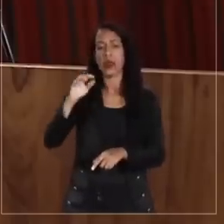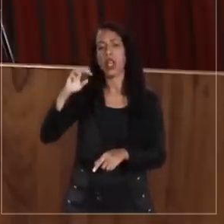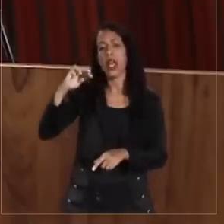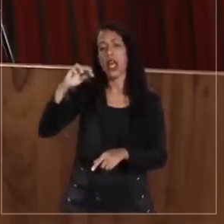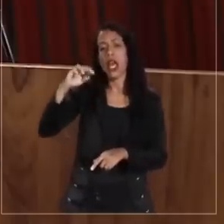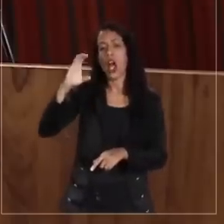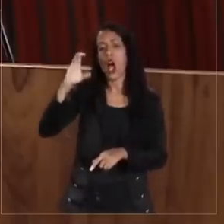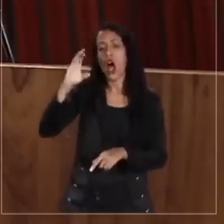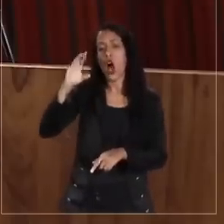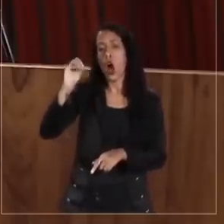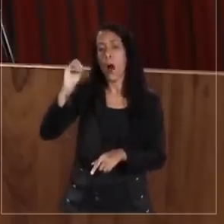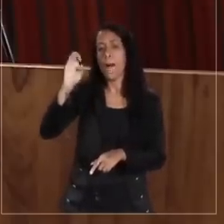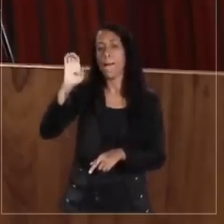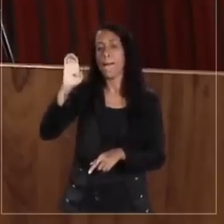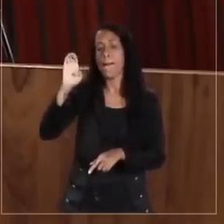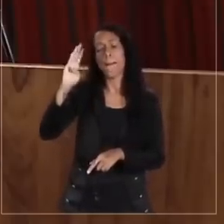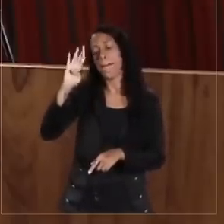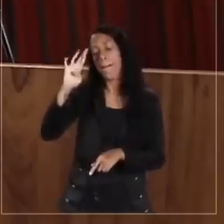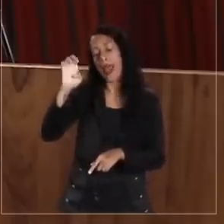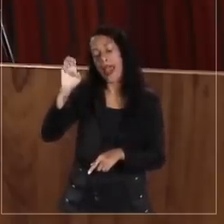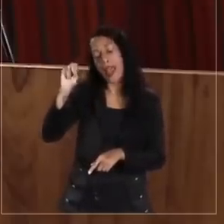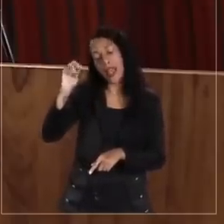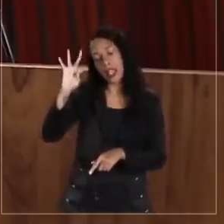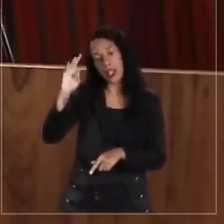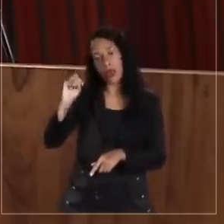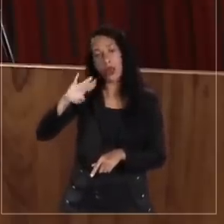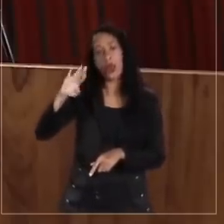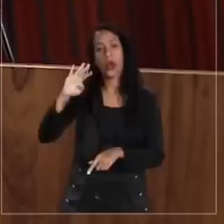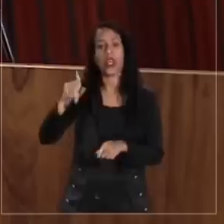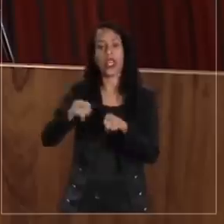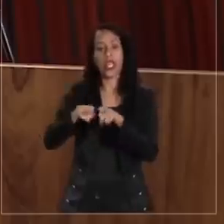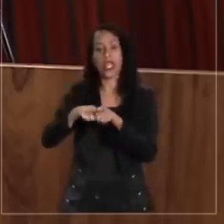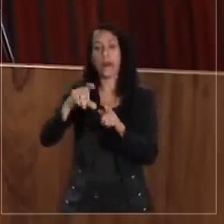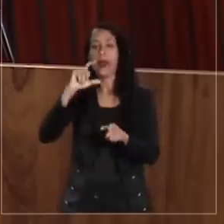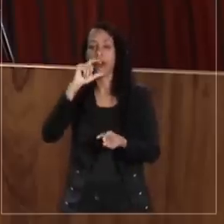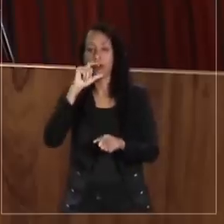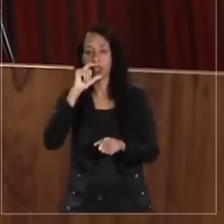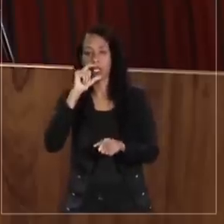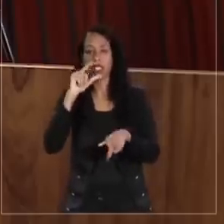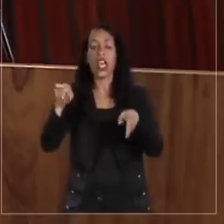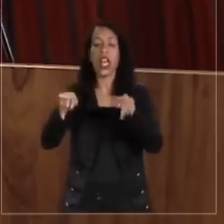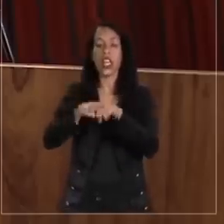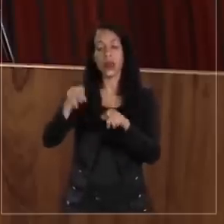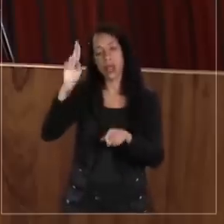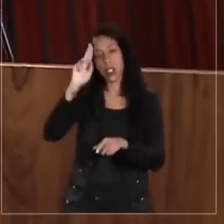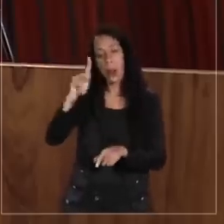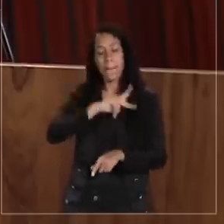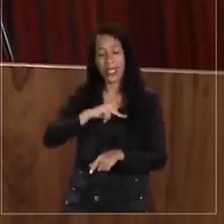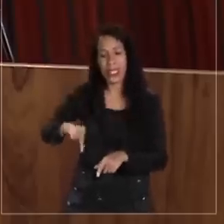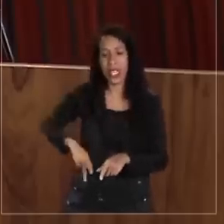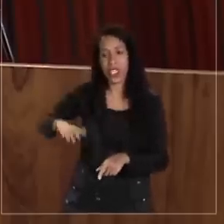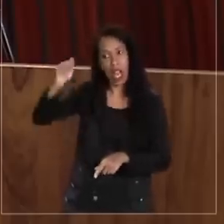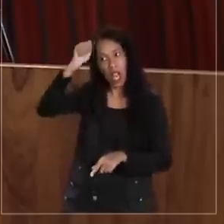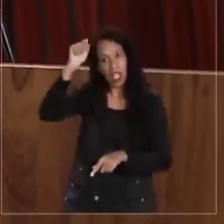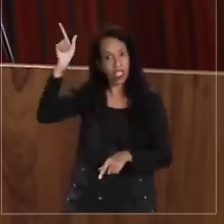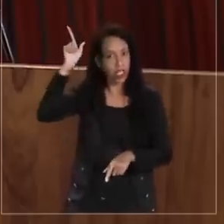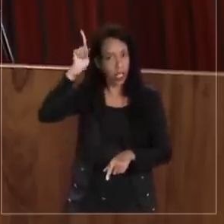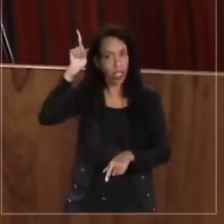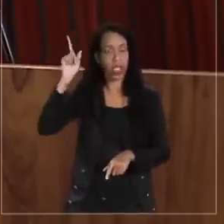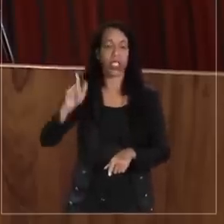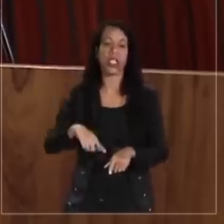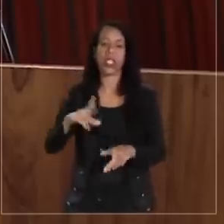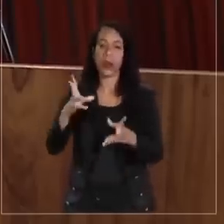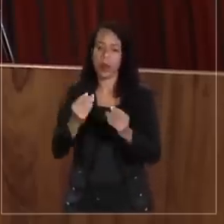ministro Luiz Edson Fachin, e também a Vossa Excelência, presidente, de uma forma